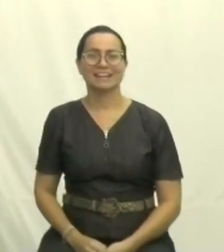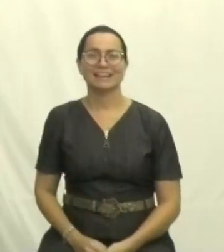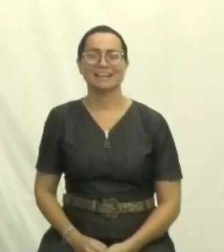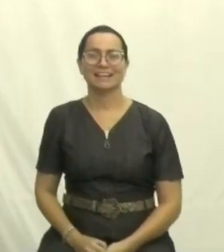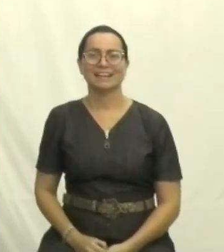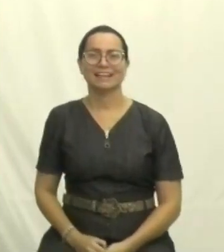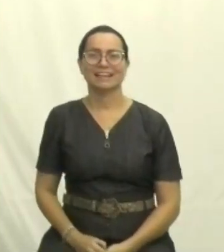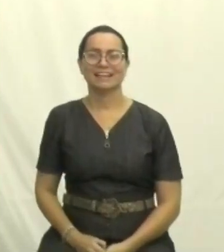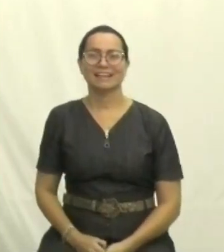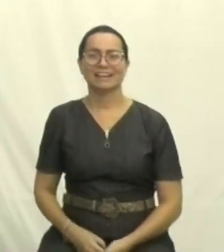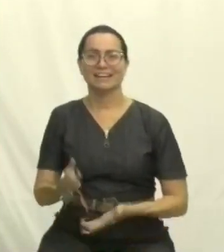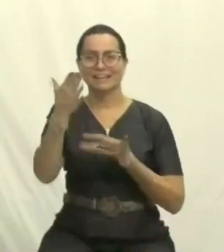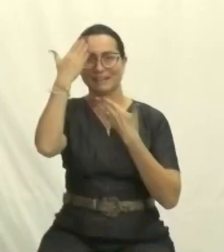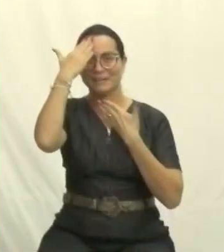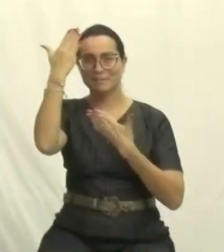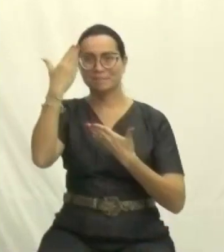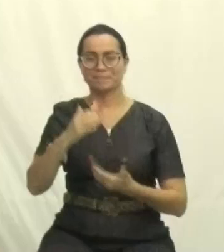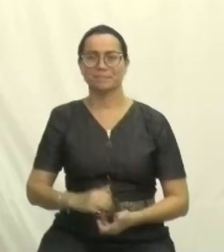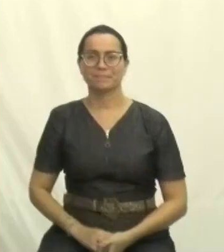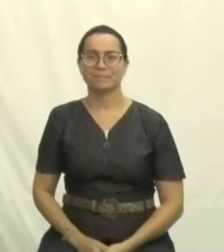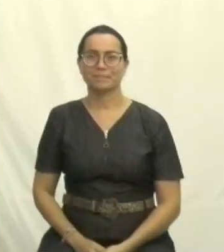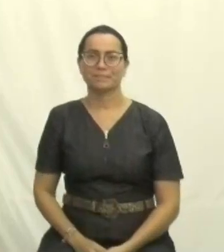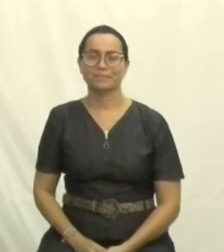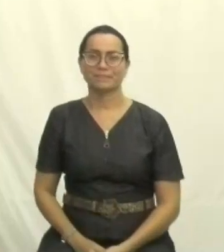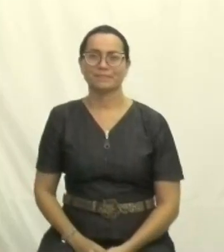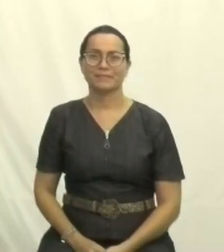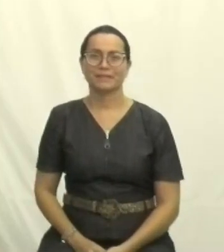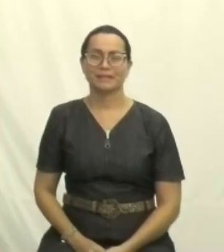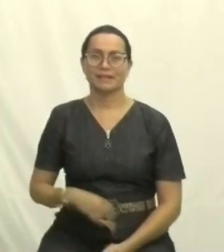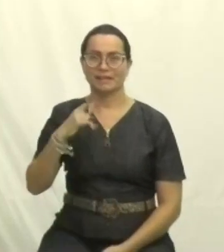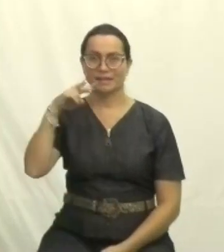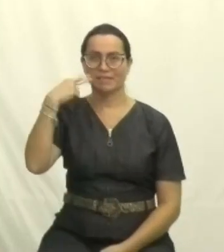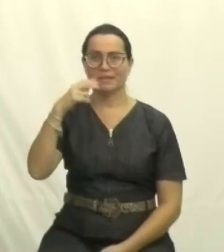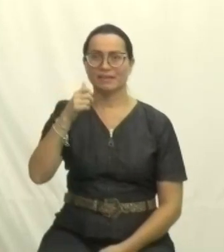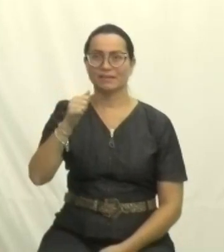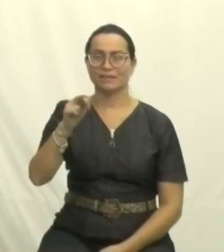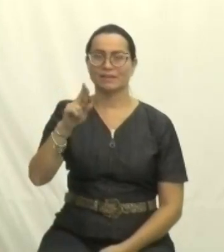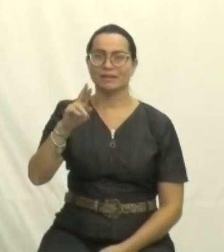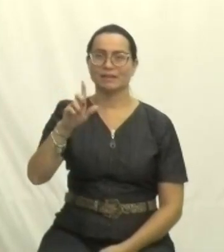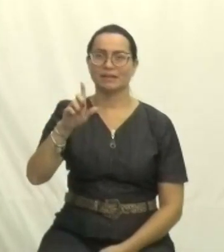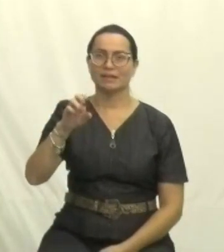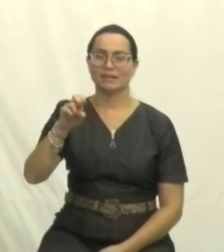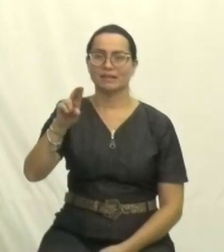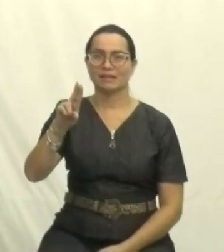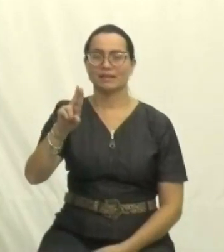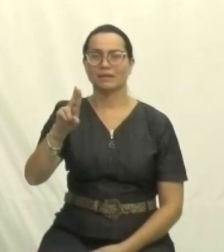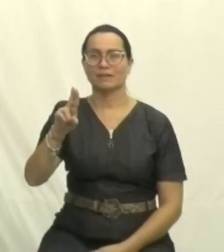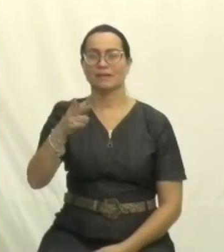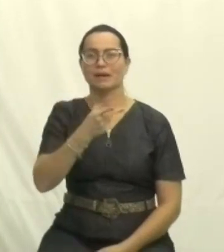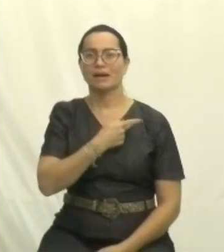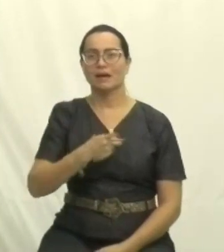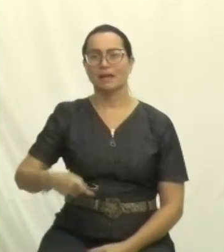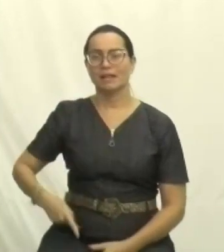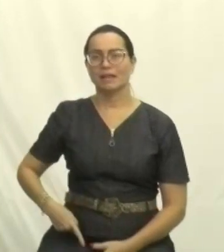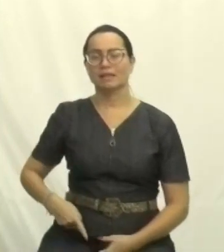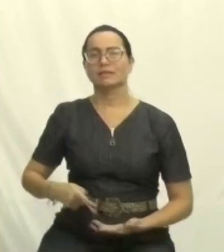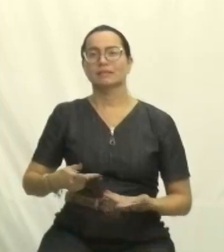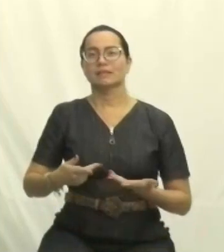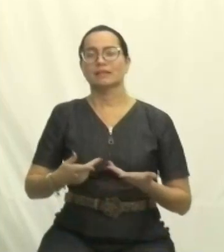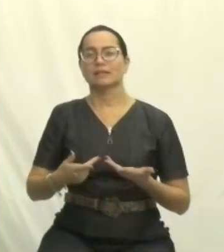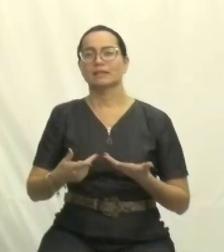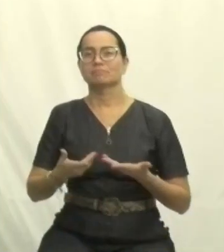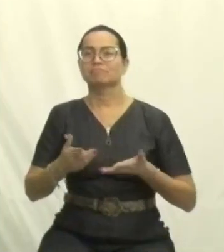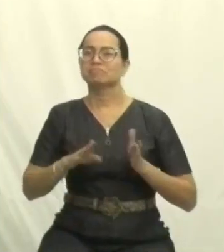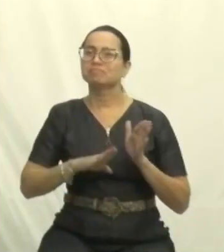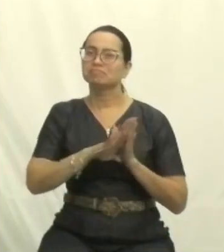com certeza. Muito obrigado. Vereador Arleu, a presidência e a mesa diretora, em nome de todos os vereadores, deseja